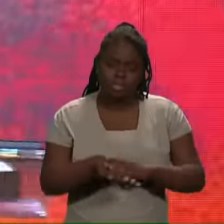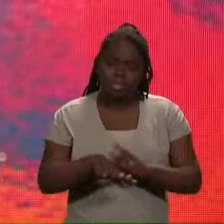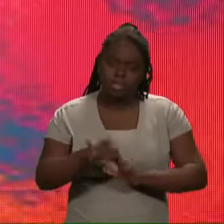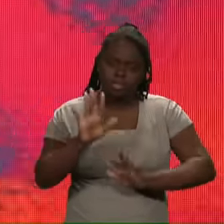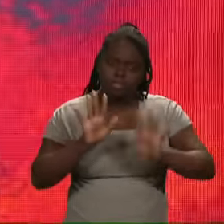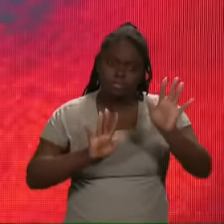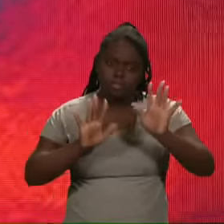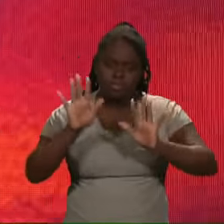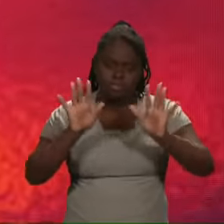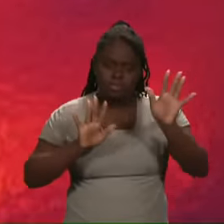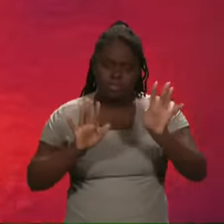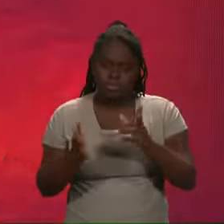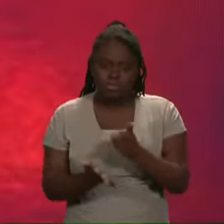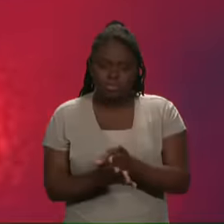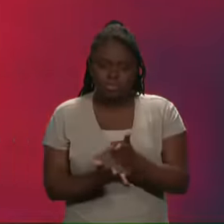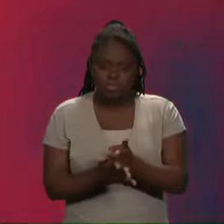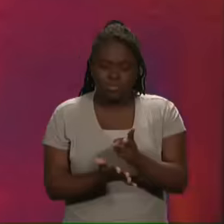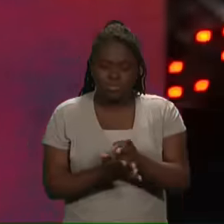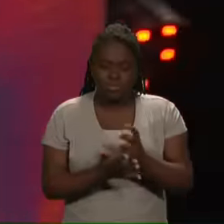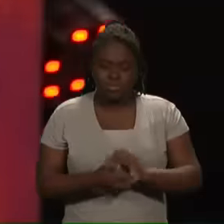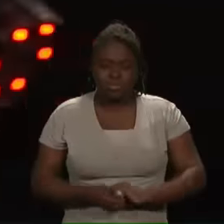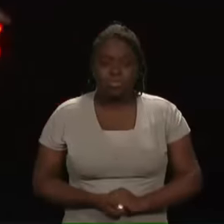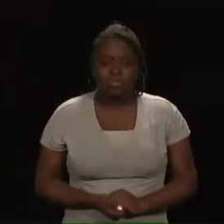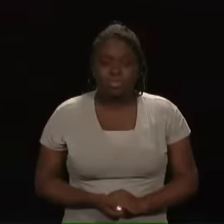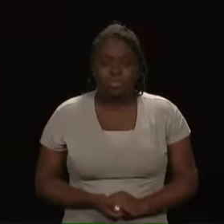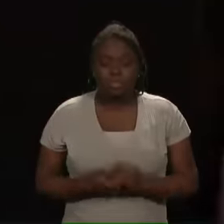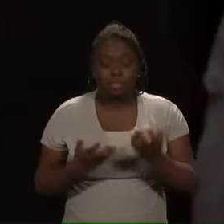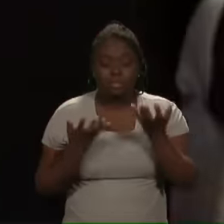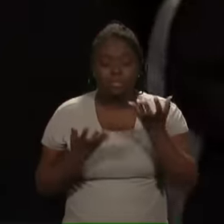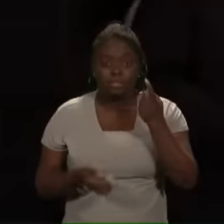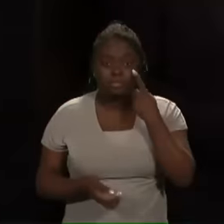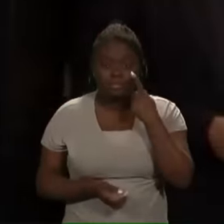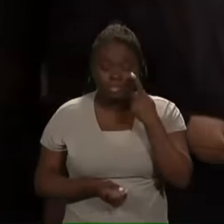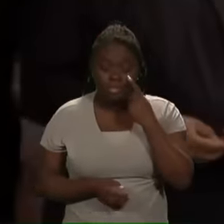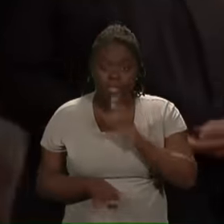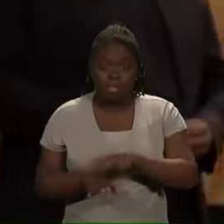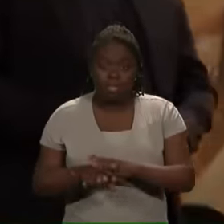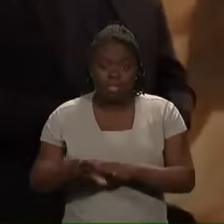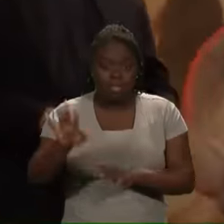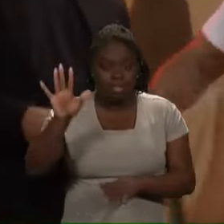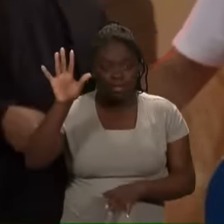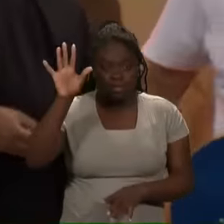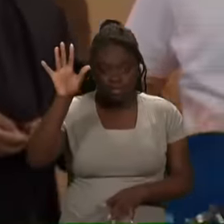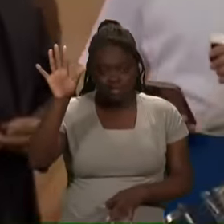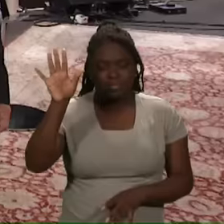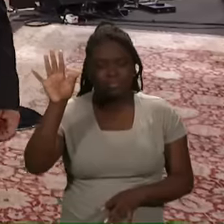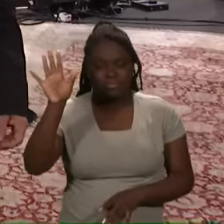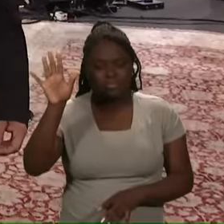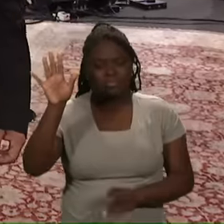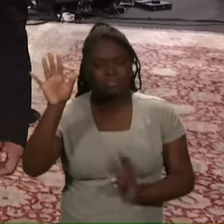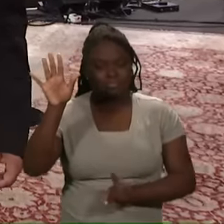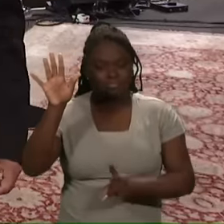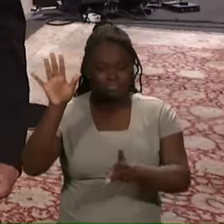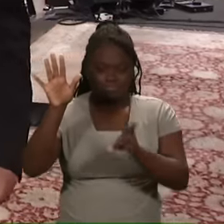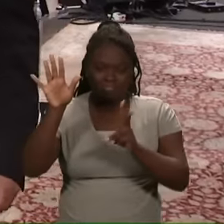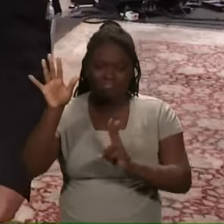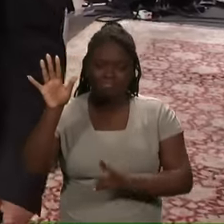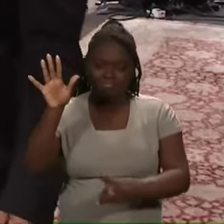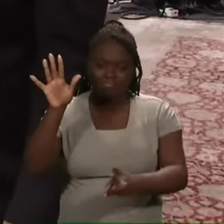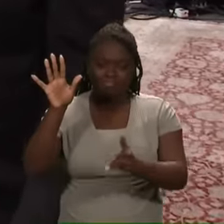erguidas. Fique com a sua mão erguida. Eu quero ver a sua mão erguida. Isso, pode ficar com a sua mão